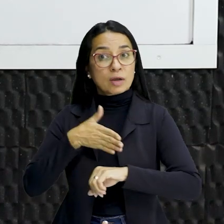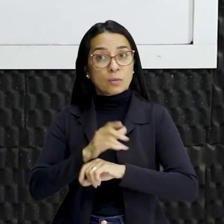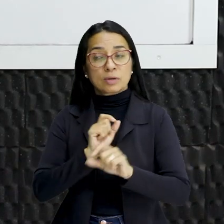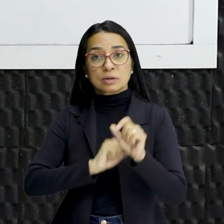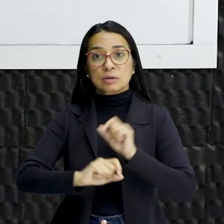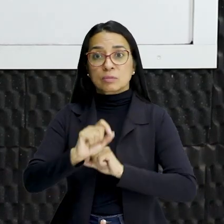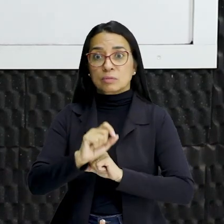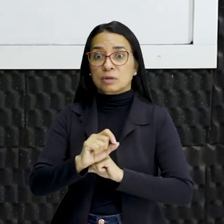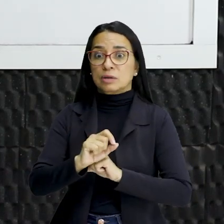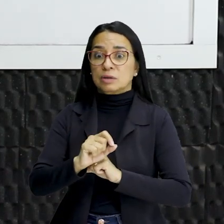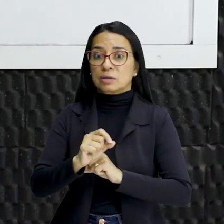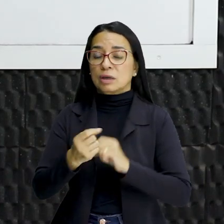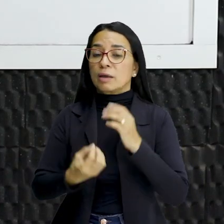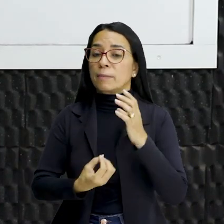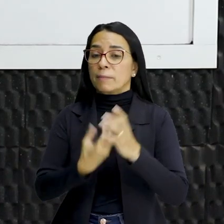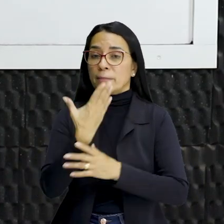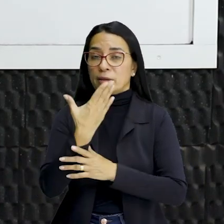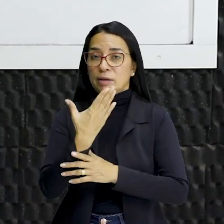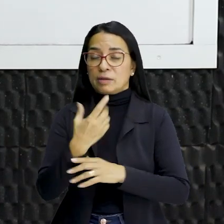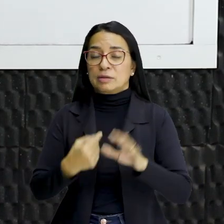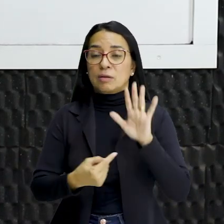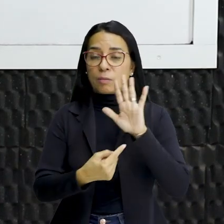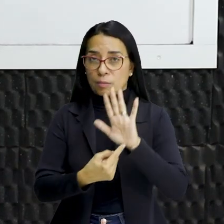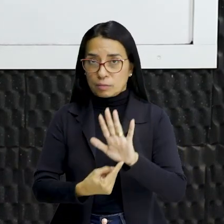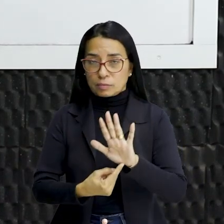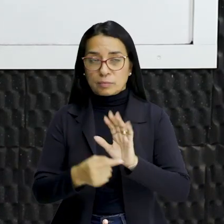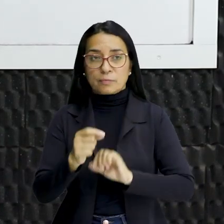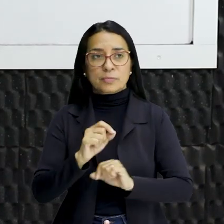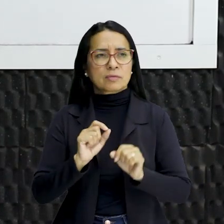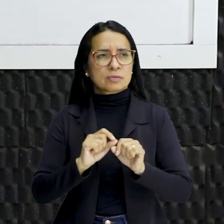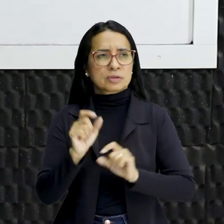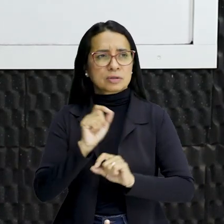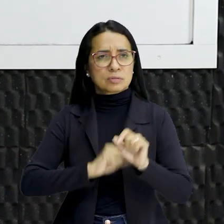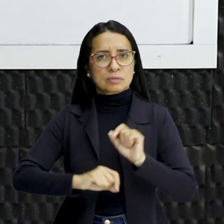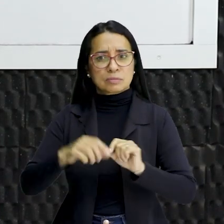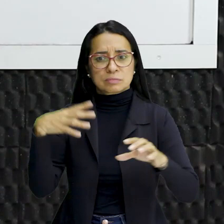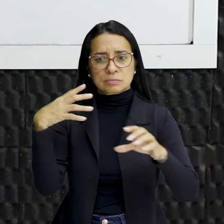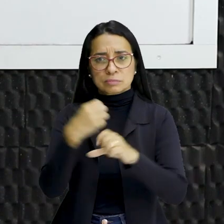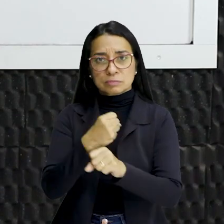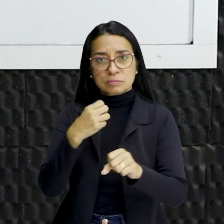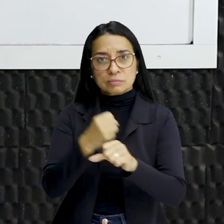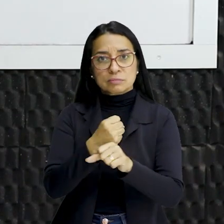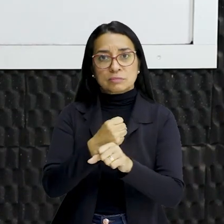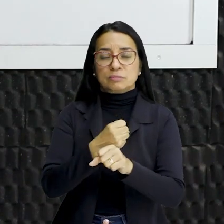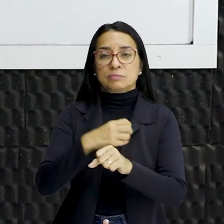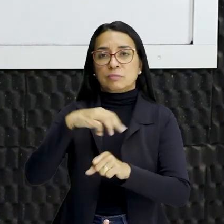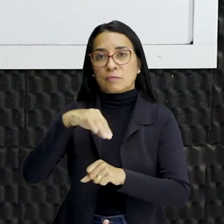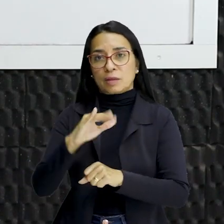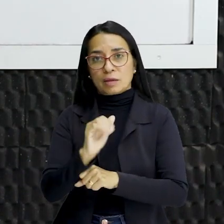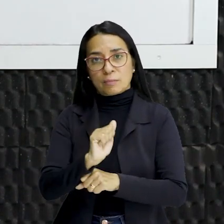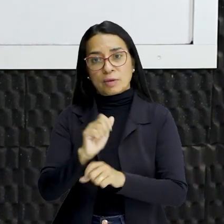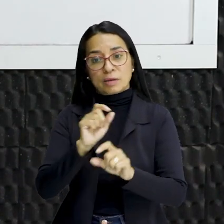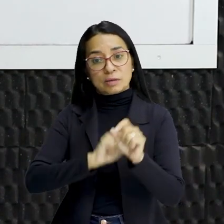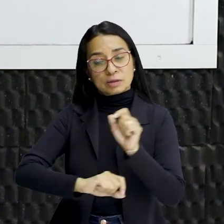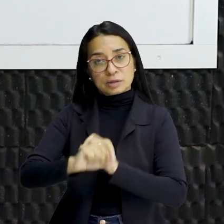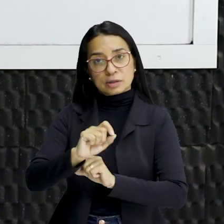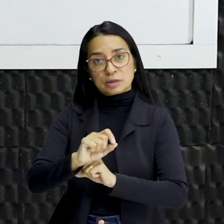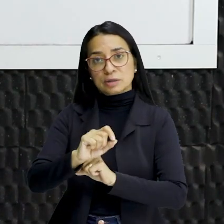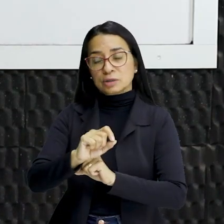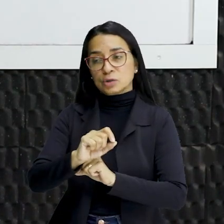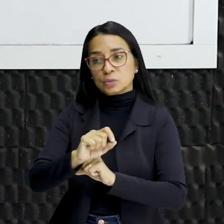tá e eu tenho a frequência com que cada um aparece certo então o que que a gente vai fazer nós vamos calcular